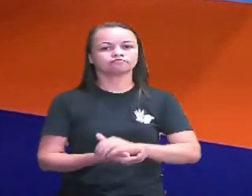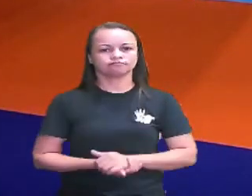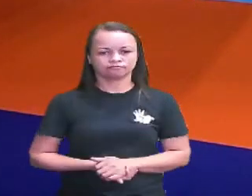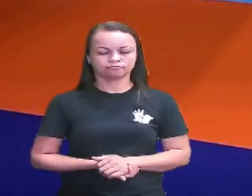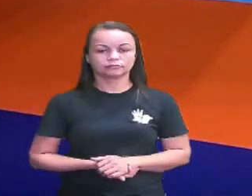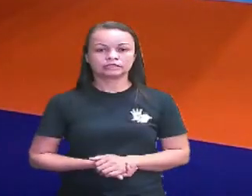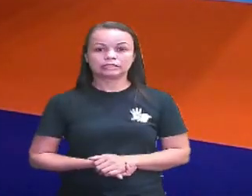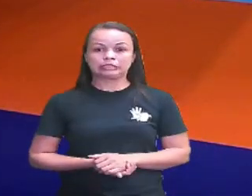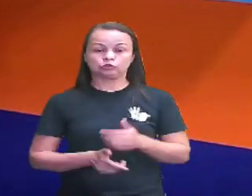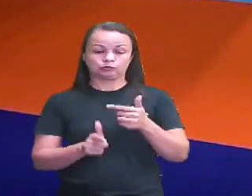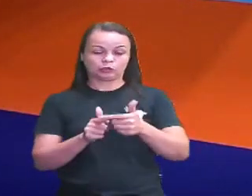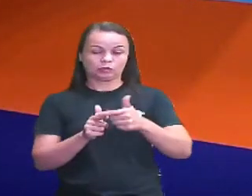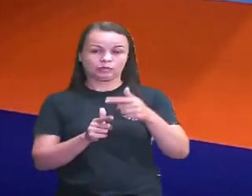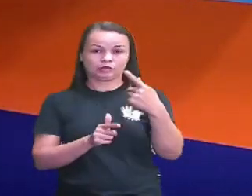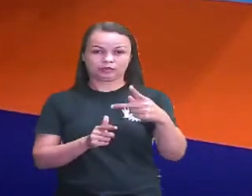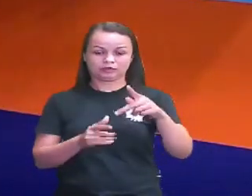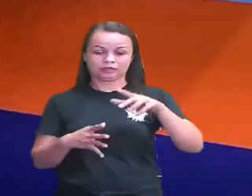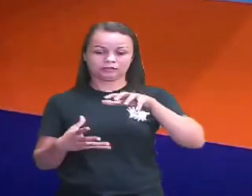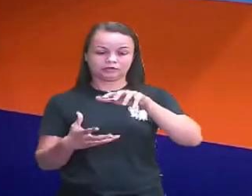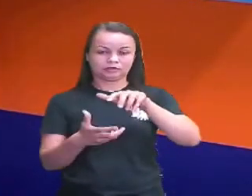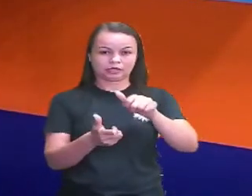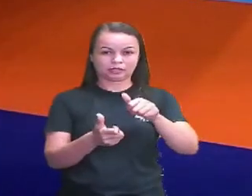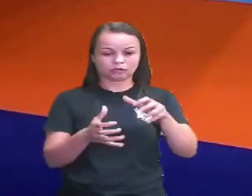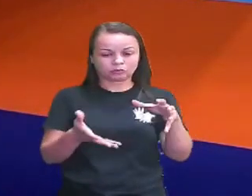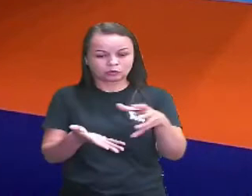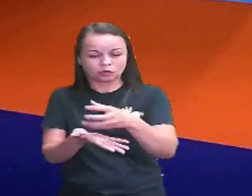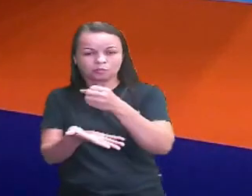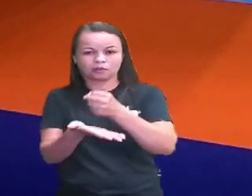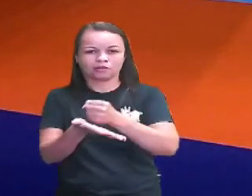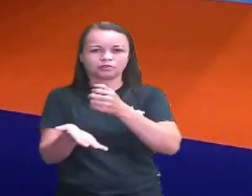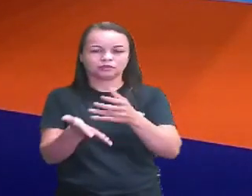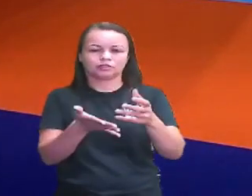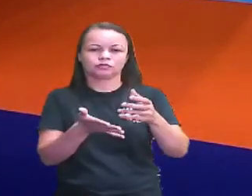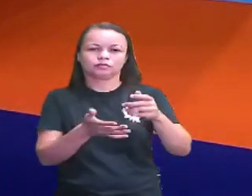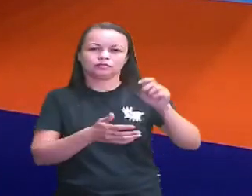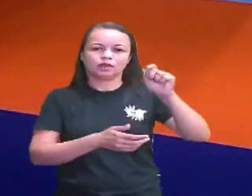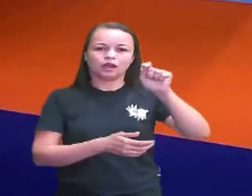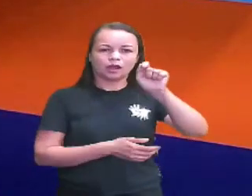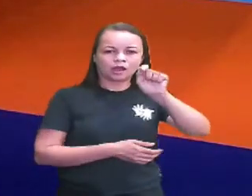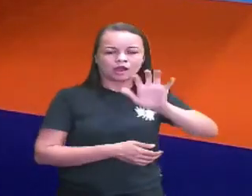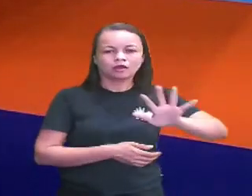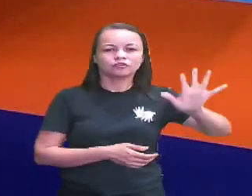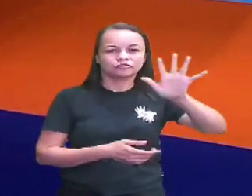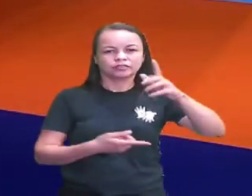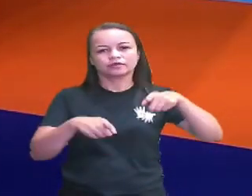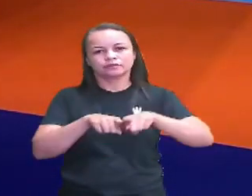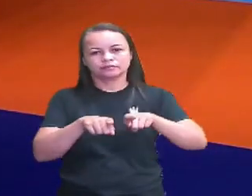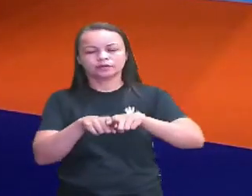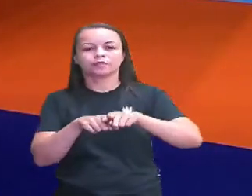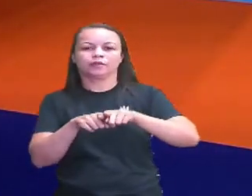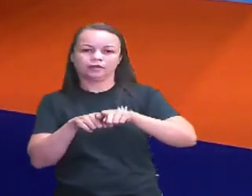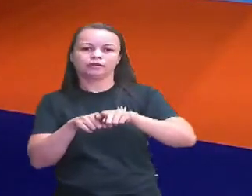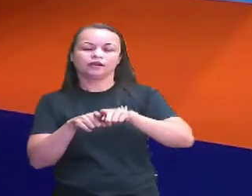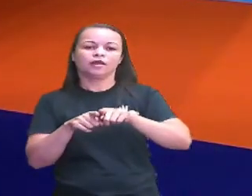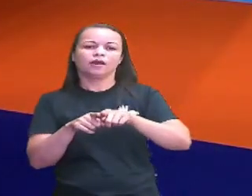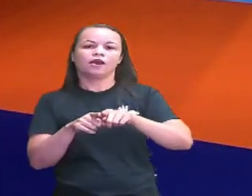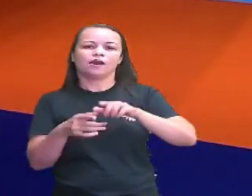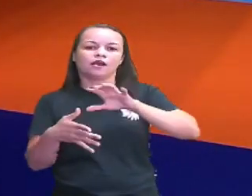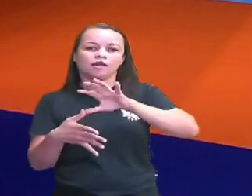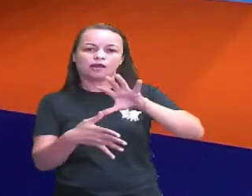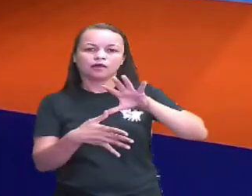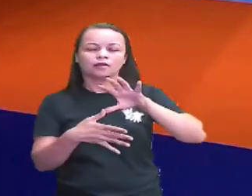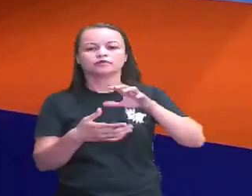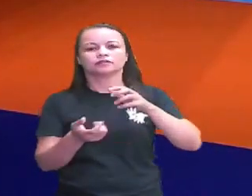dessa dominação, tanto na África quanto na Ásia, elas foram trágicas para as populações dessas